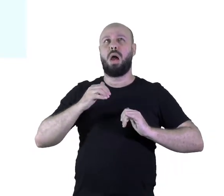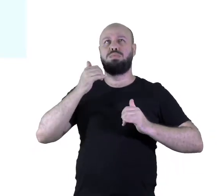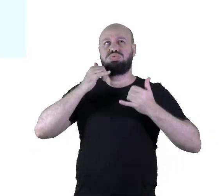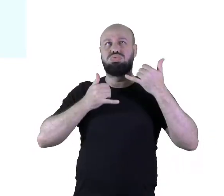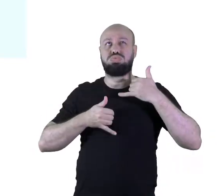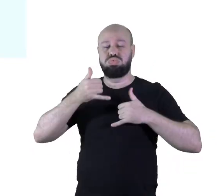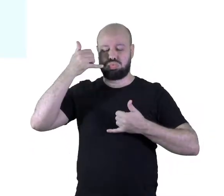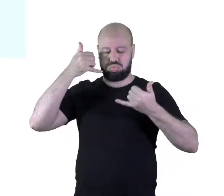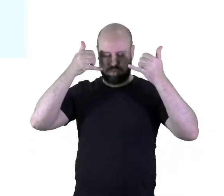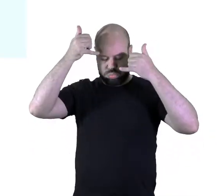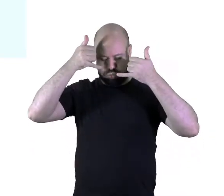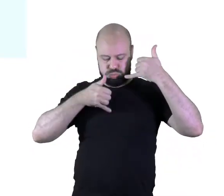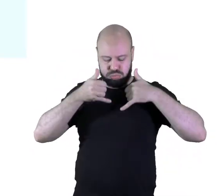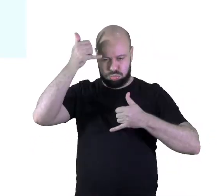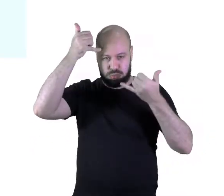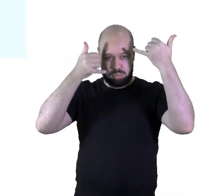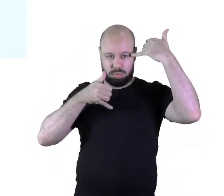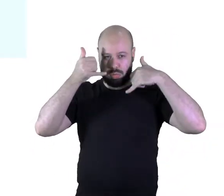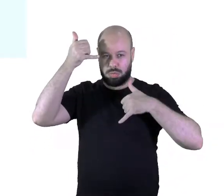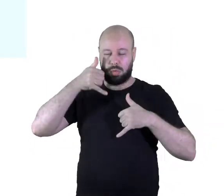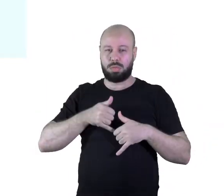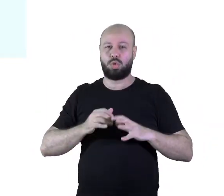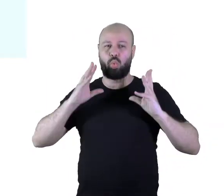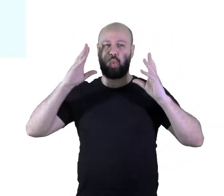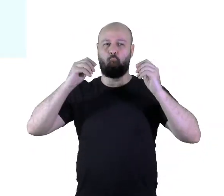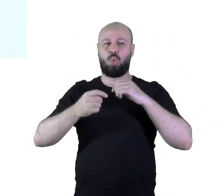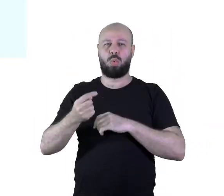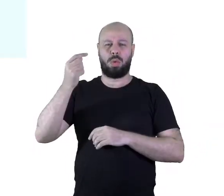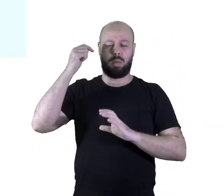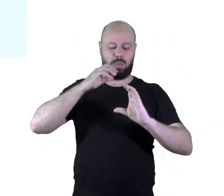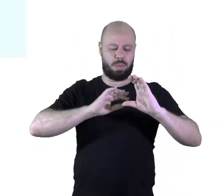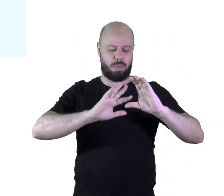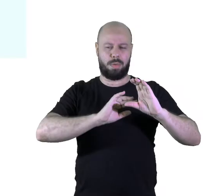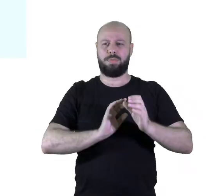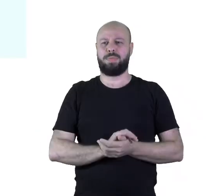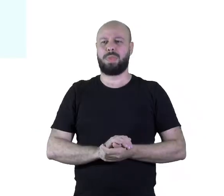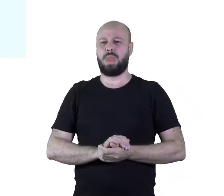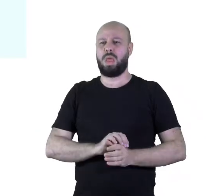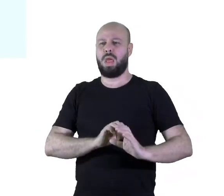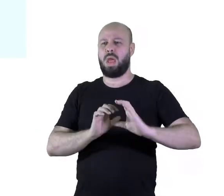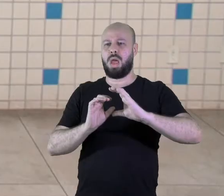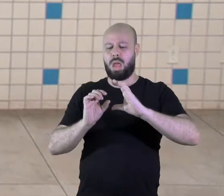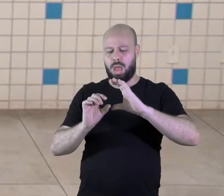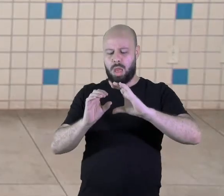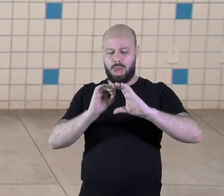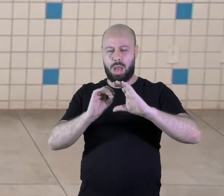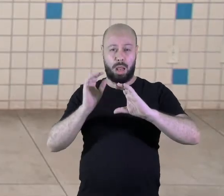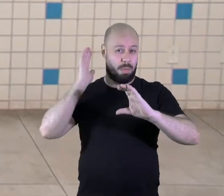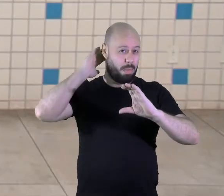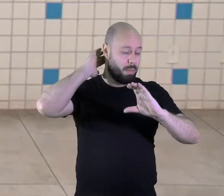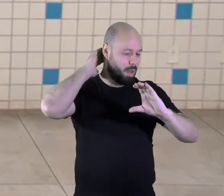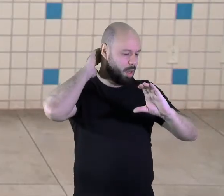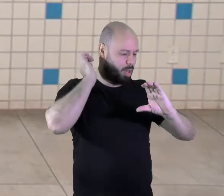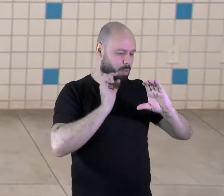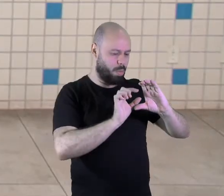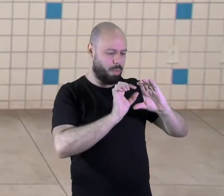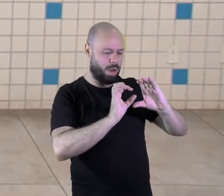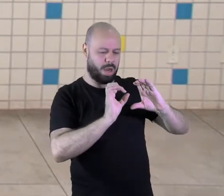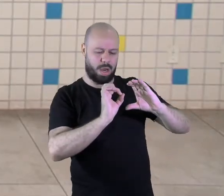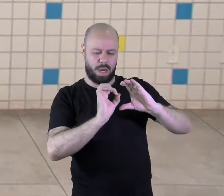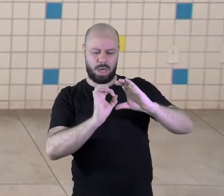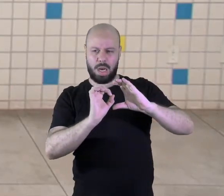Tudo isso é uma região só. O cerebelo, onde está o cerebelo? Aqui atrás na nuca, né? Aqui atrás,